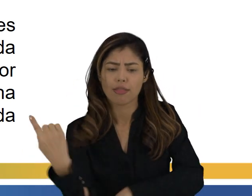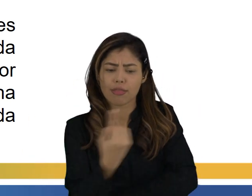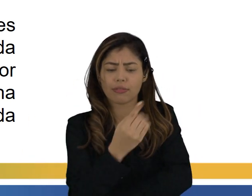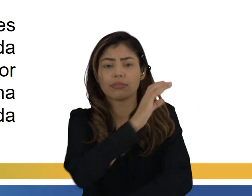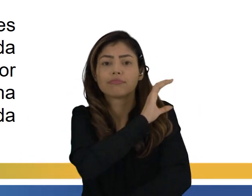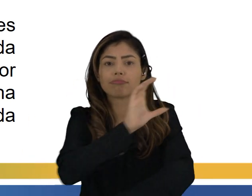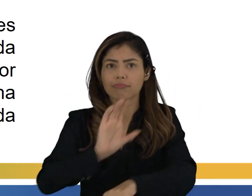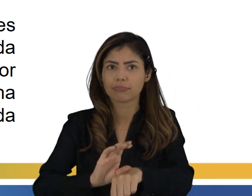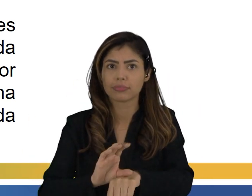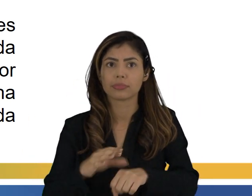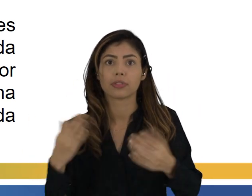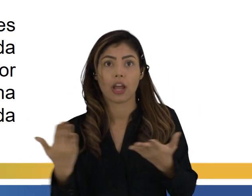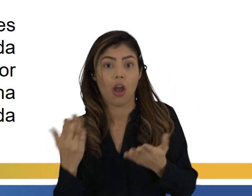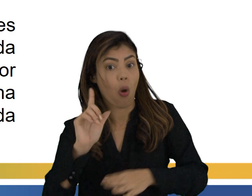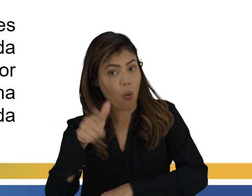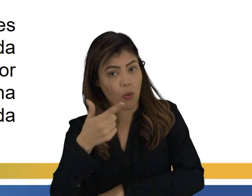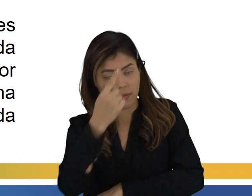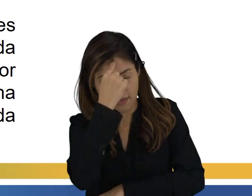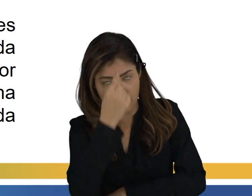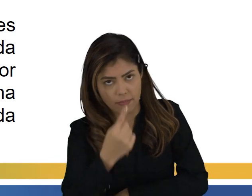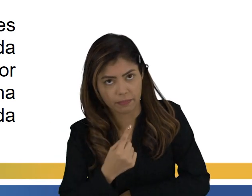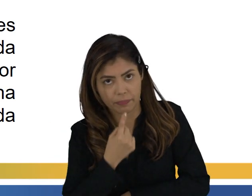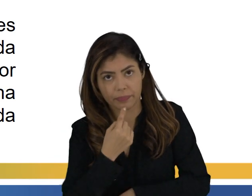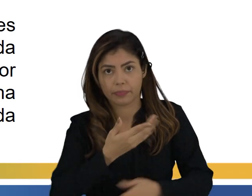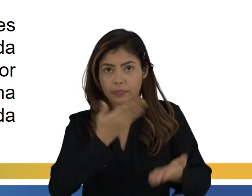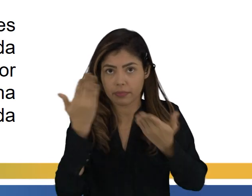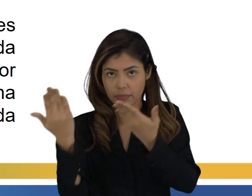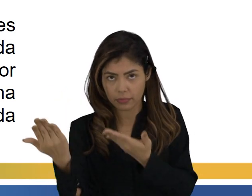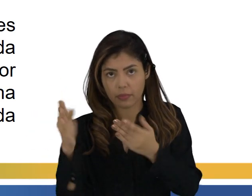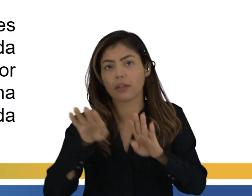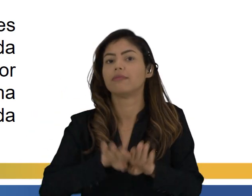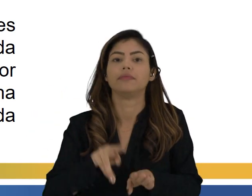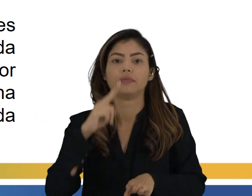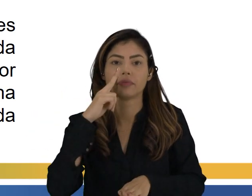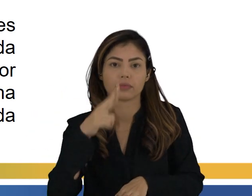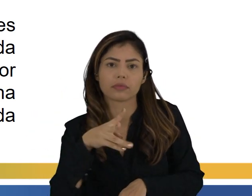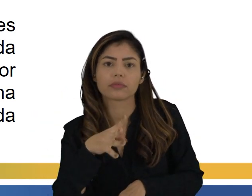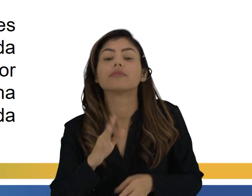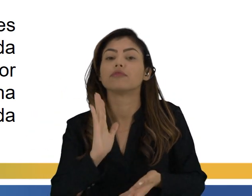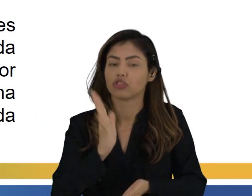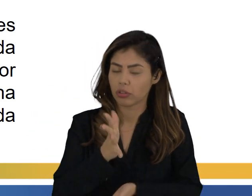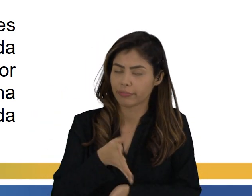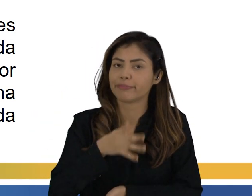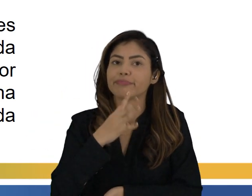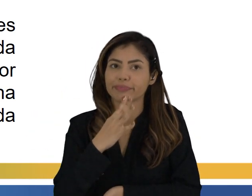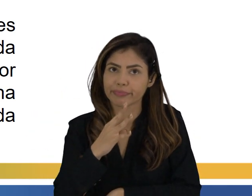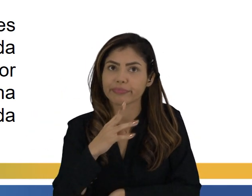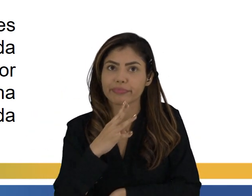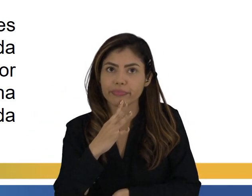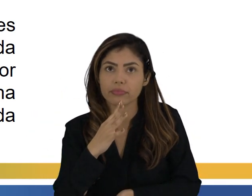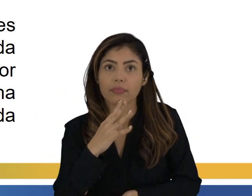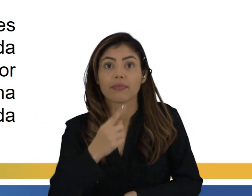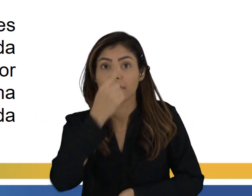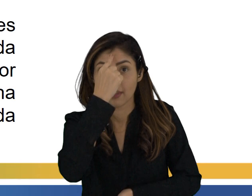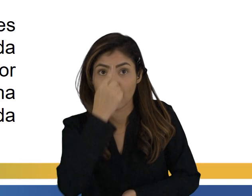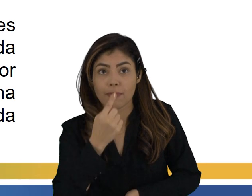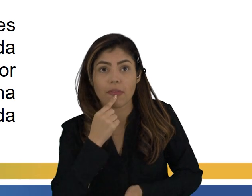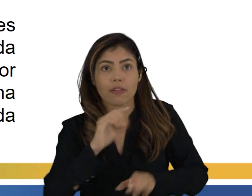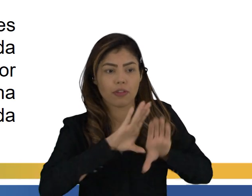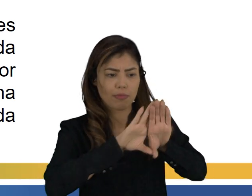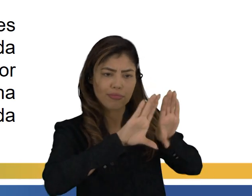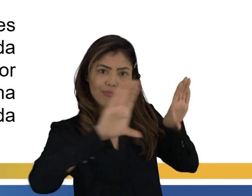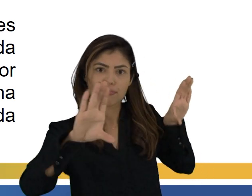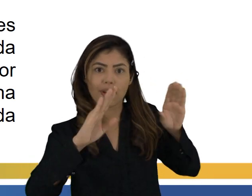cultura. Aqui nós temos mais uma imagem de Dalmir, eu acho que vocês com certeza já viram, né, essa imagem no muro de